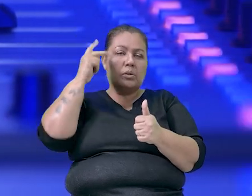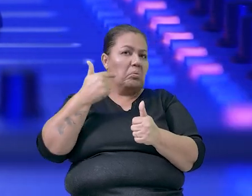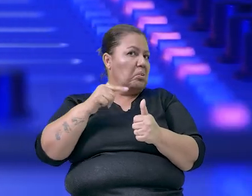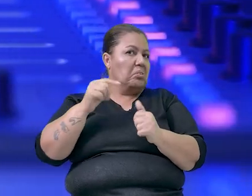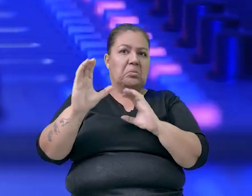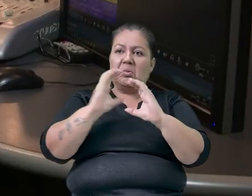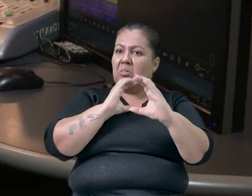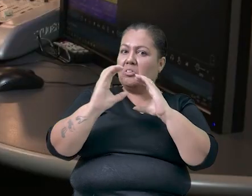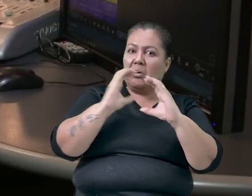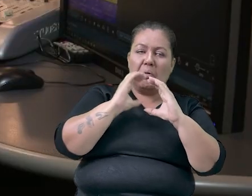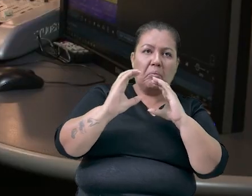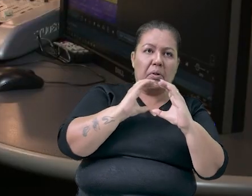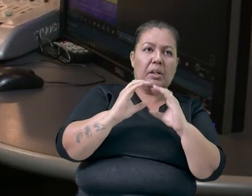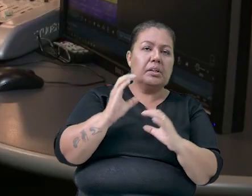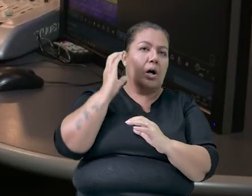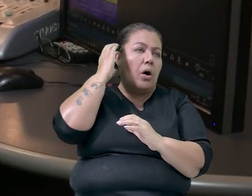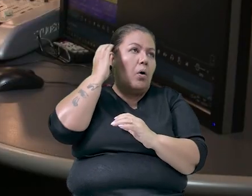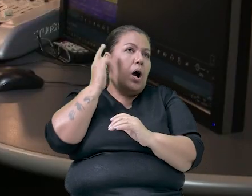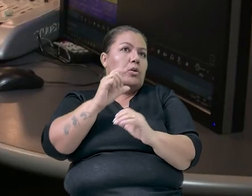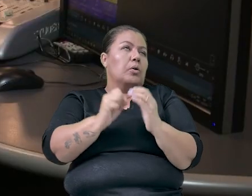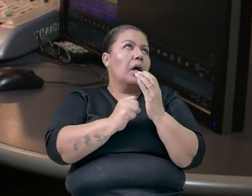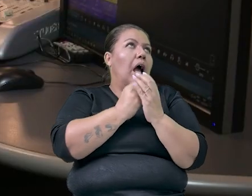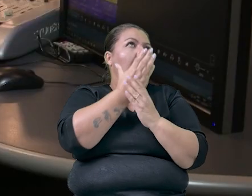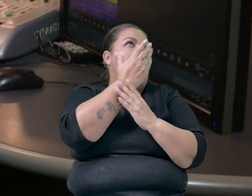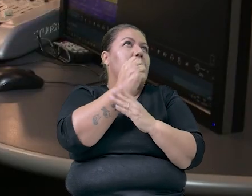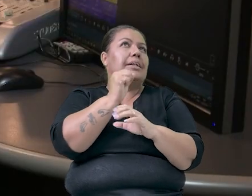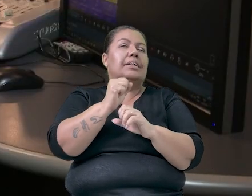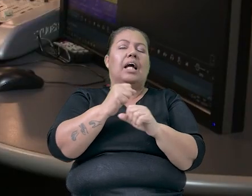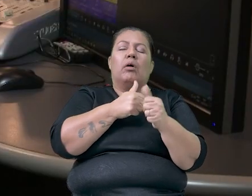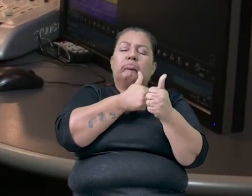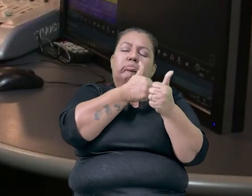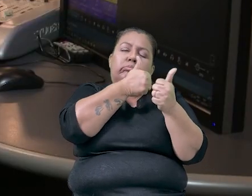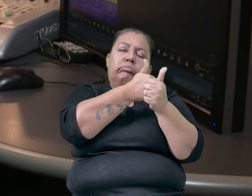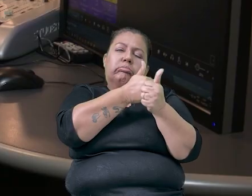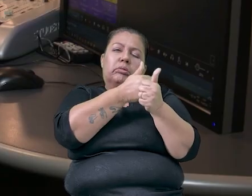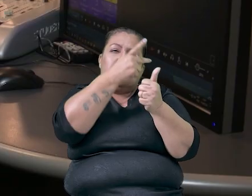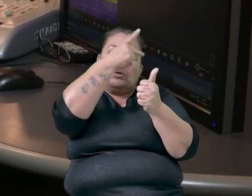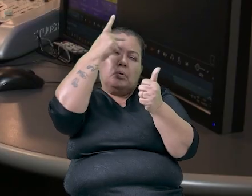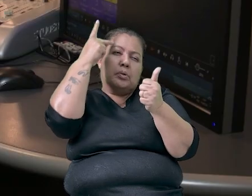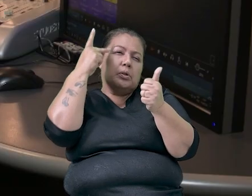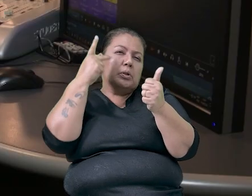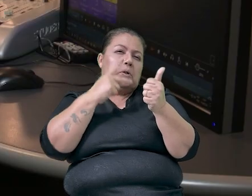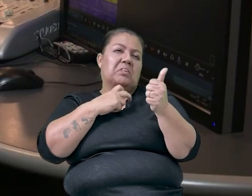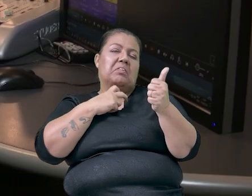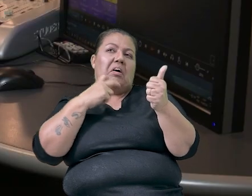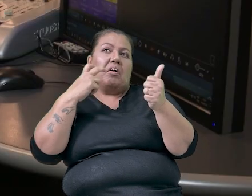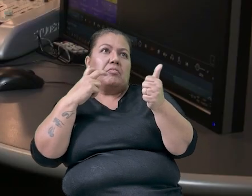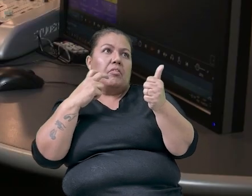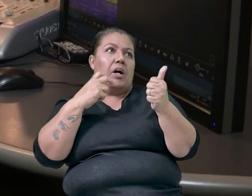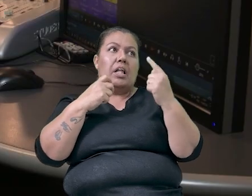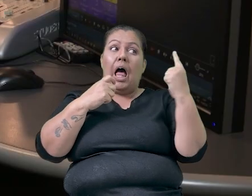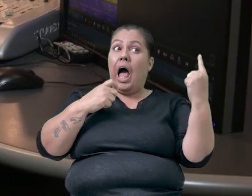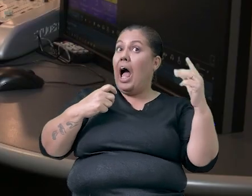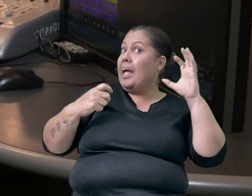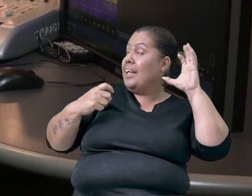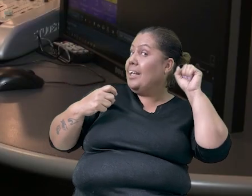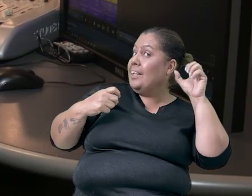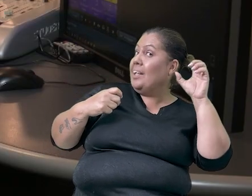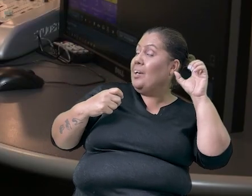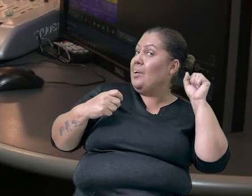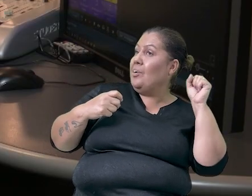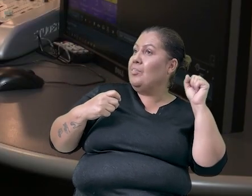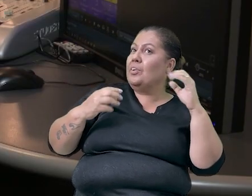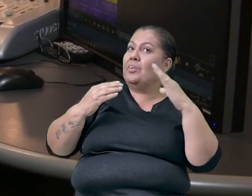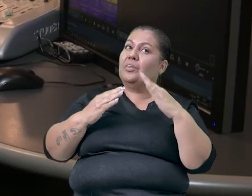de comunicação. O rádio consegue criar aquela aproximação com o locutor e o ouvinte do outro lado. Quando você está